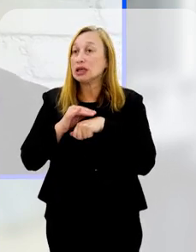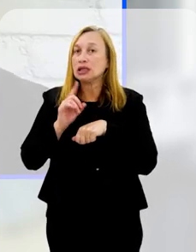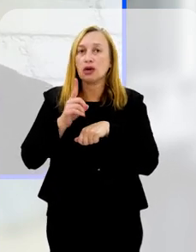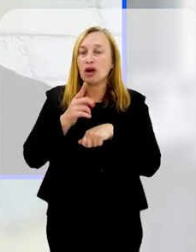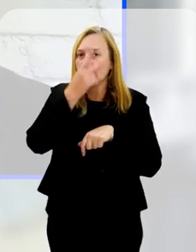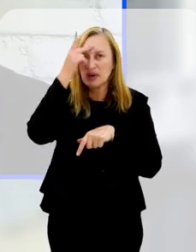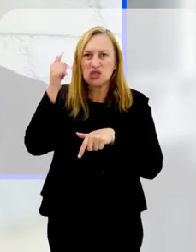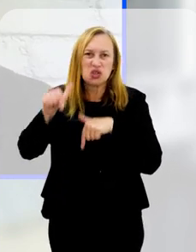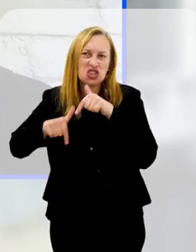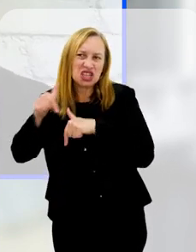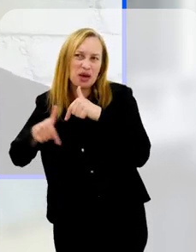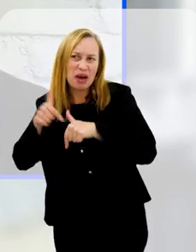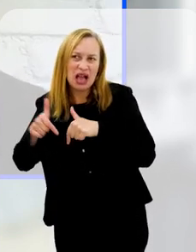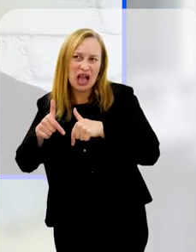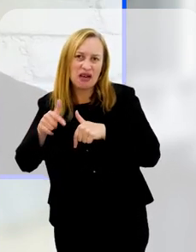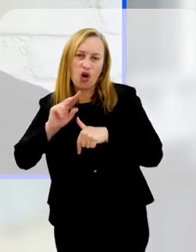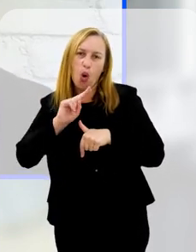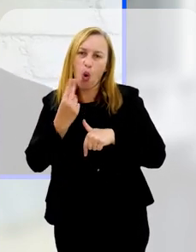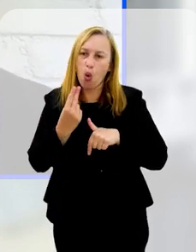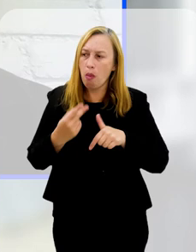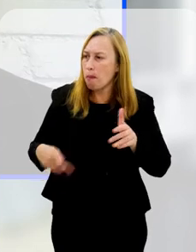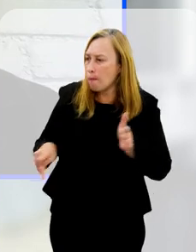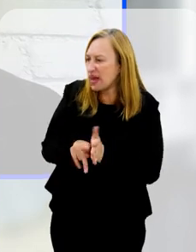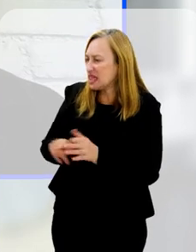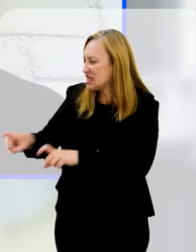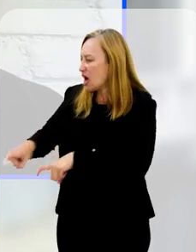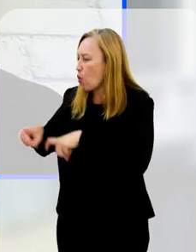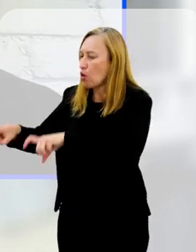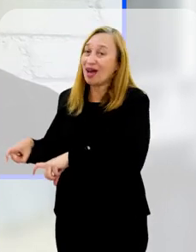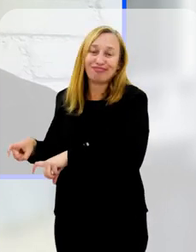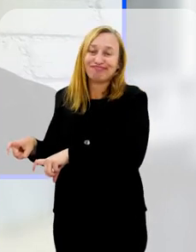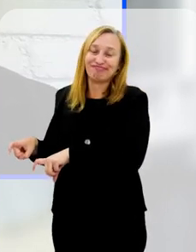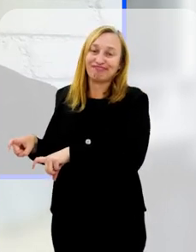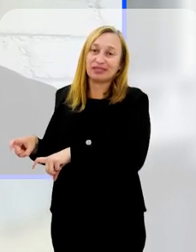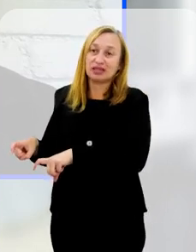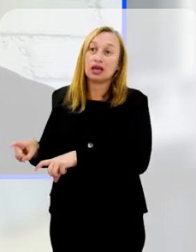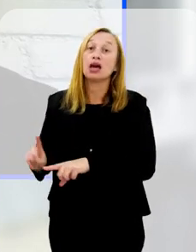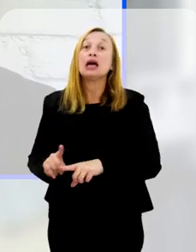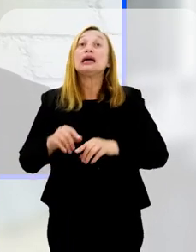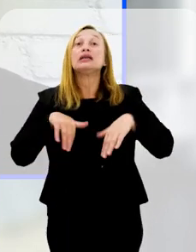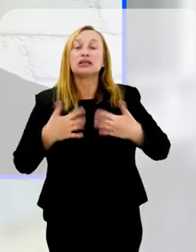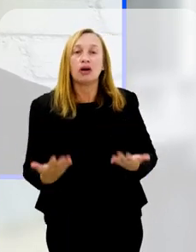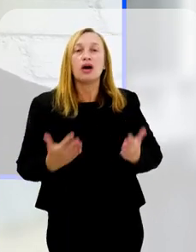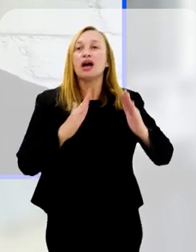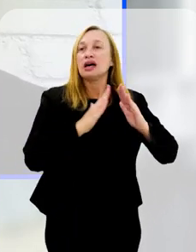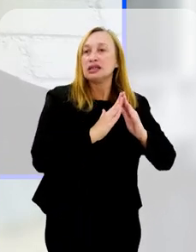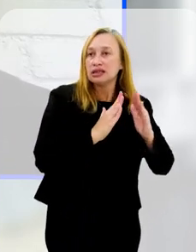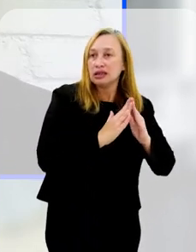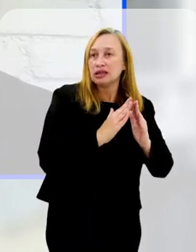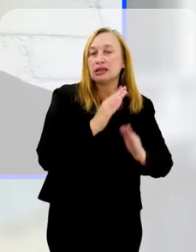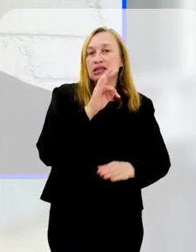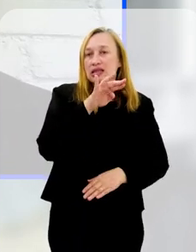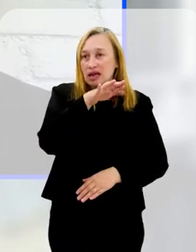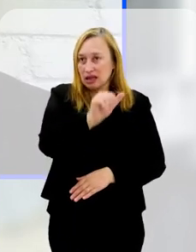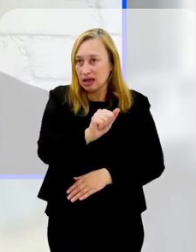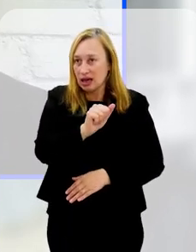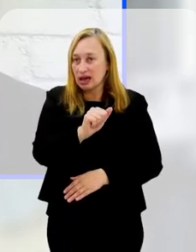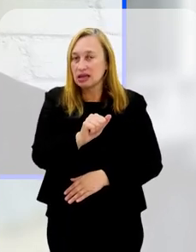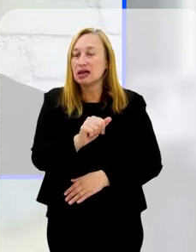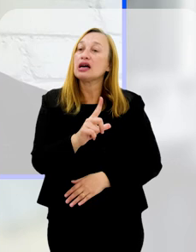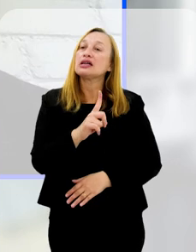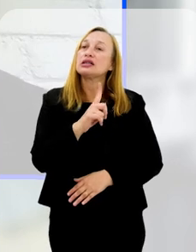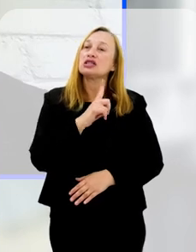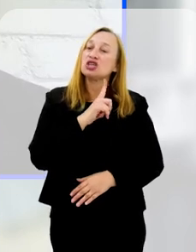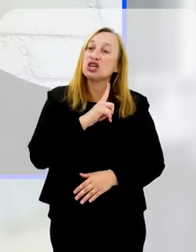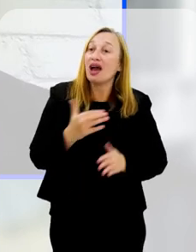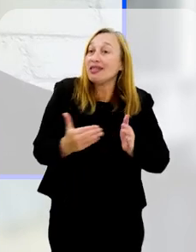que não eram trabalhadores ou que faziam parte da população rural. Então, de qualquer maneira, as Santas Casas